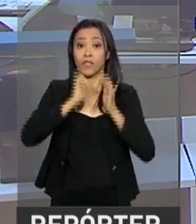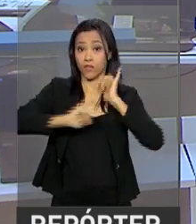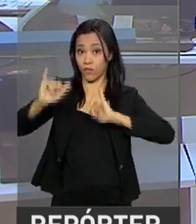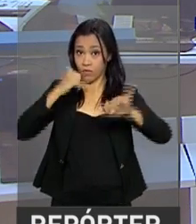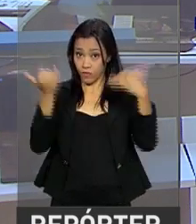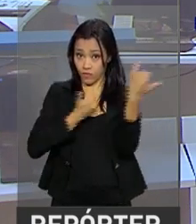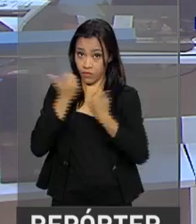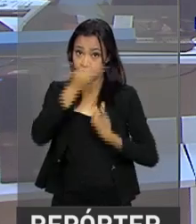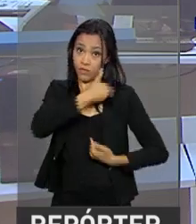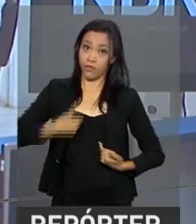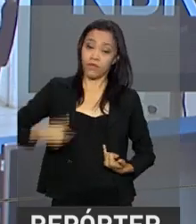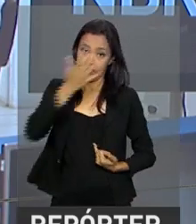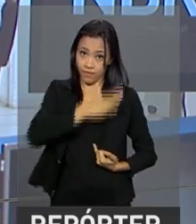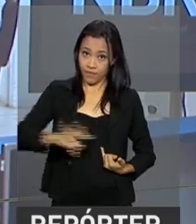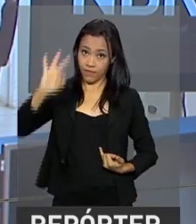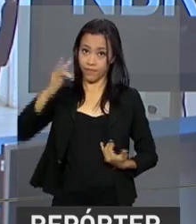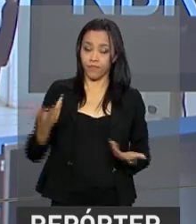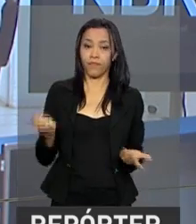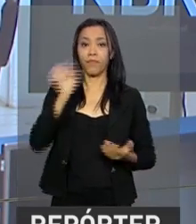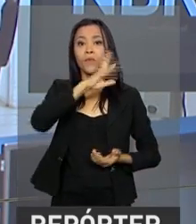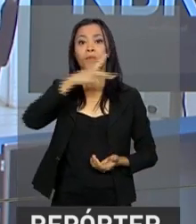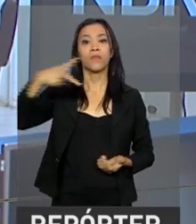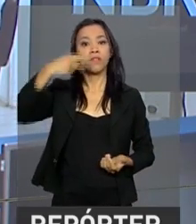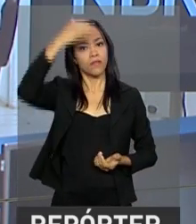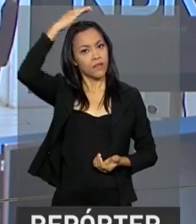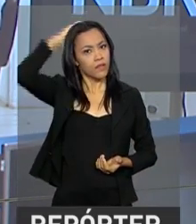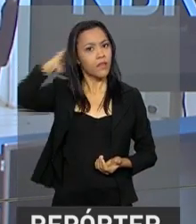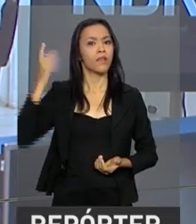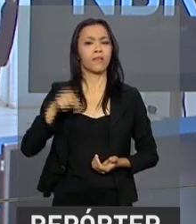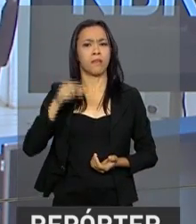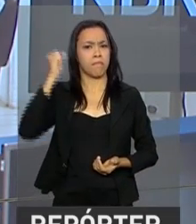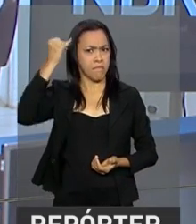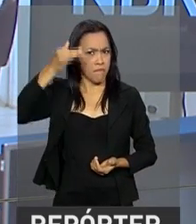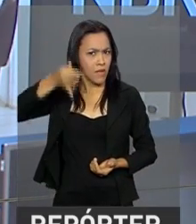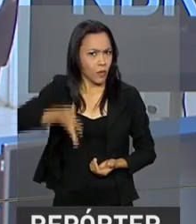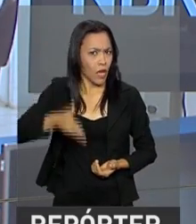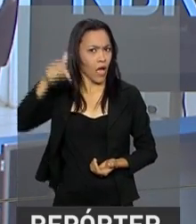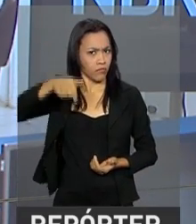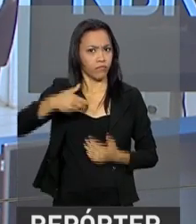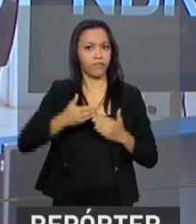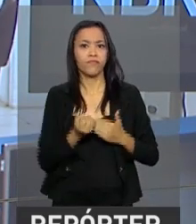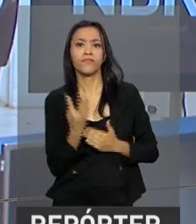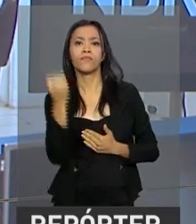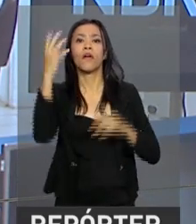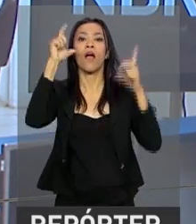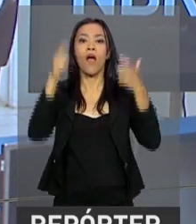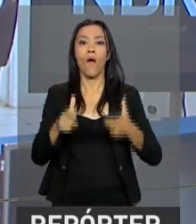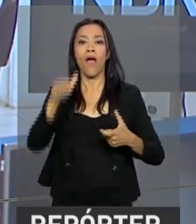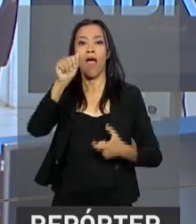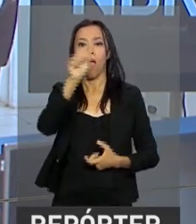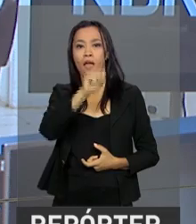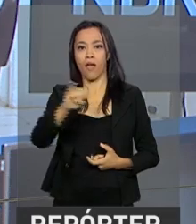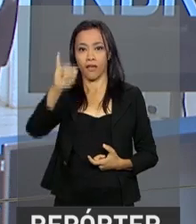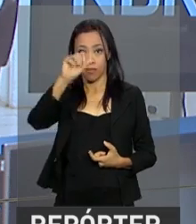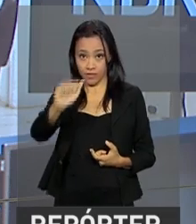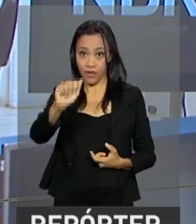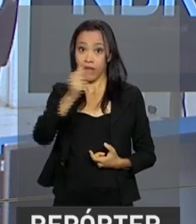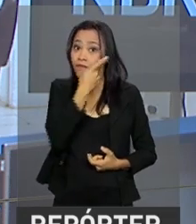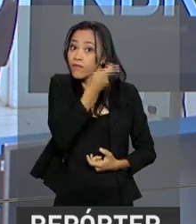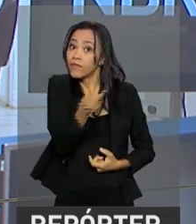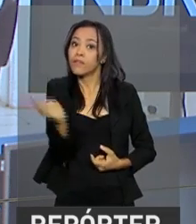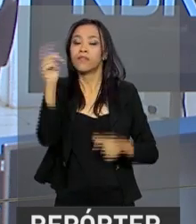do governo federal. O presidente Michel Temer embarca na próxima madrugada para a Ásia. Ele visita a Índia e o